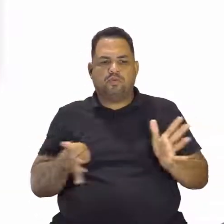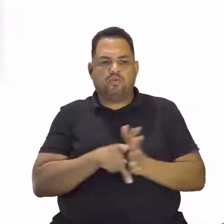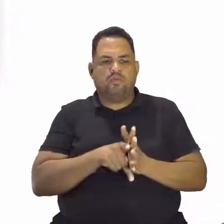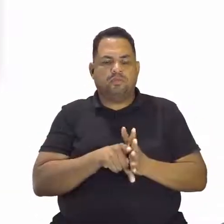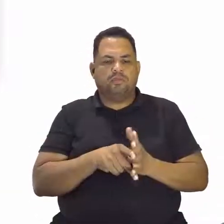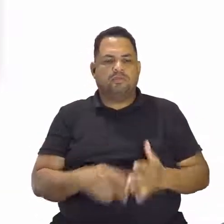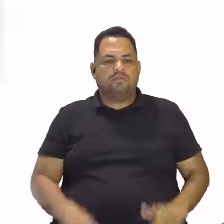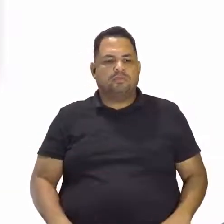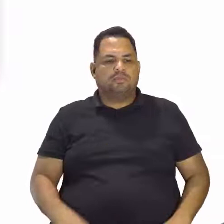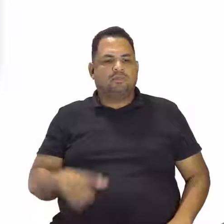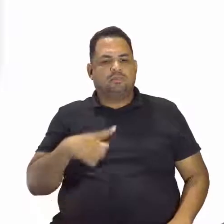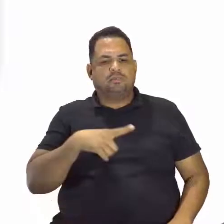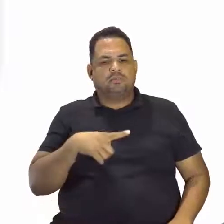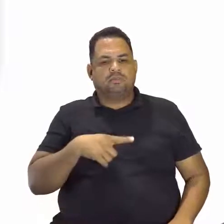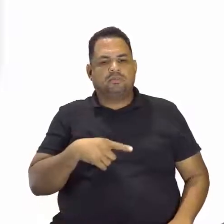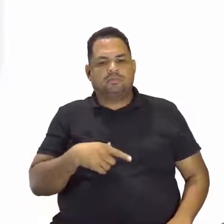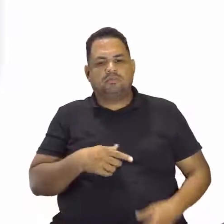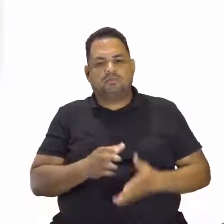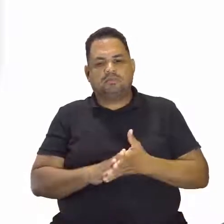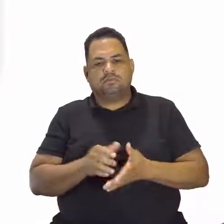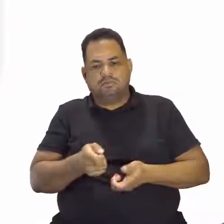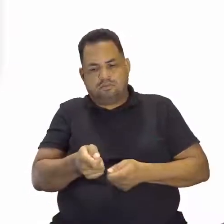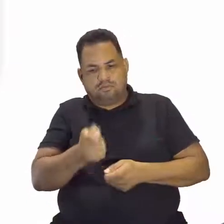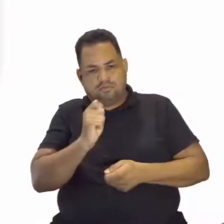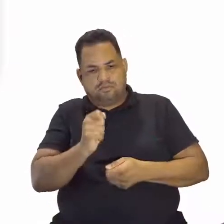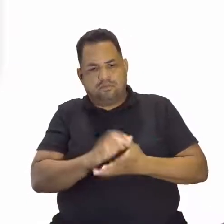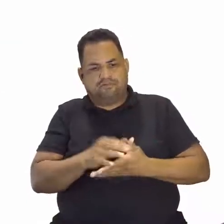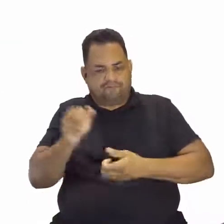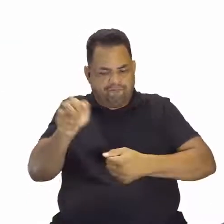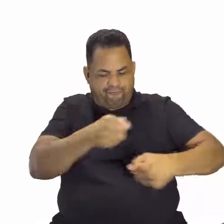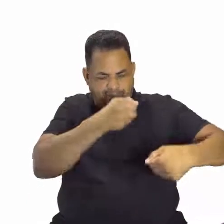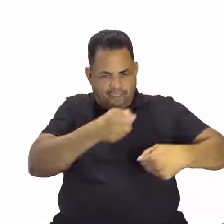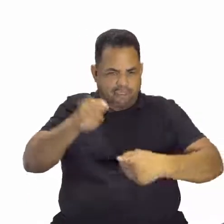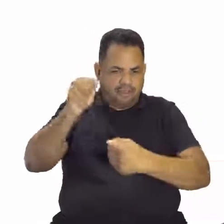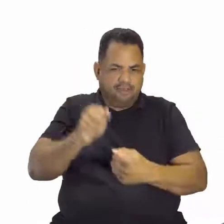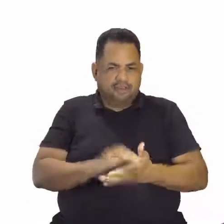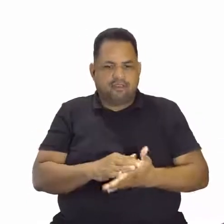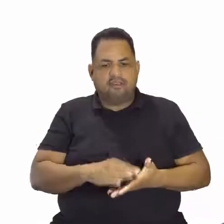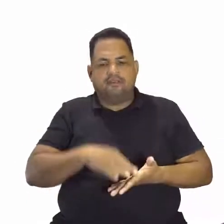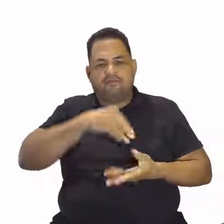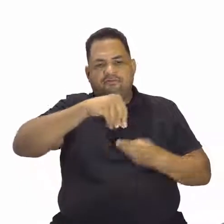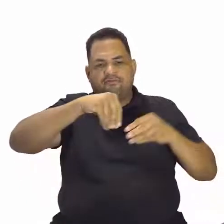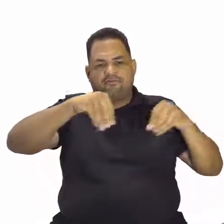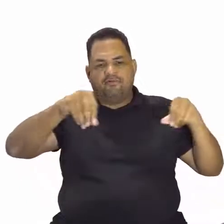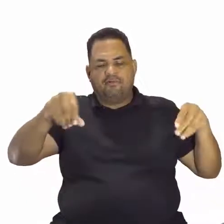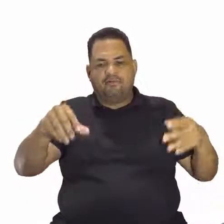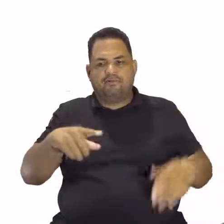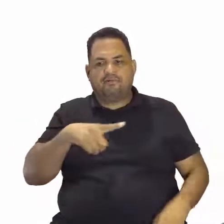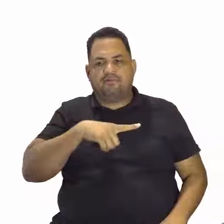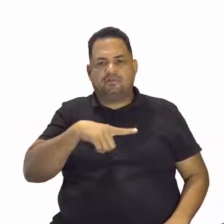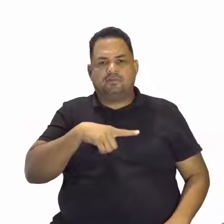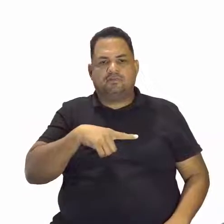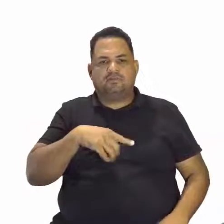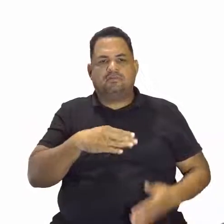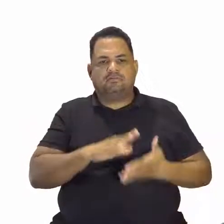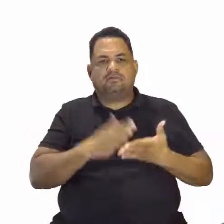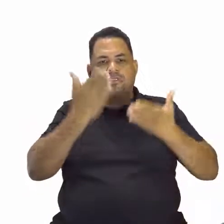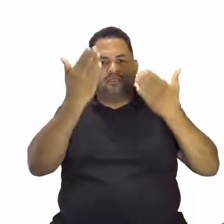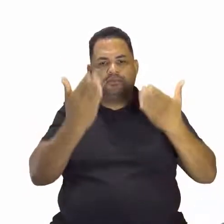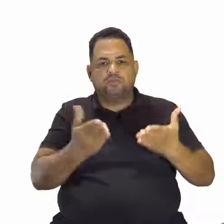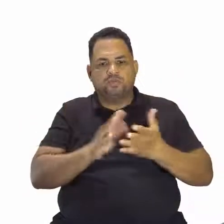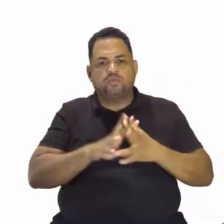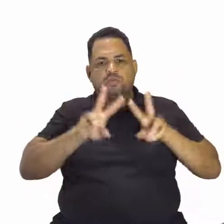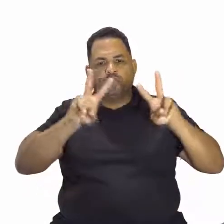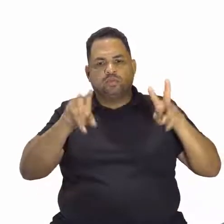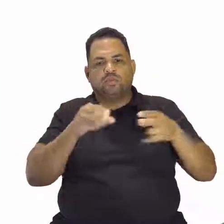Aqui a gente tem a pesca, a gente tem aqui a farinha, né? E aí os aspectos jurídicos que envolvem